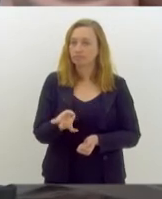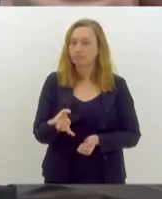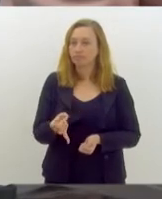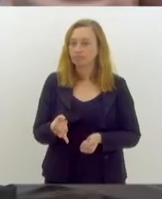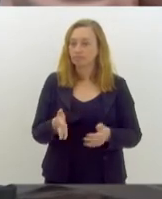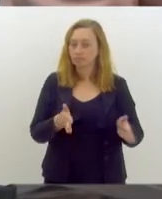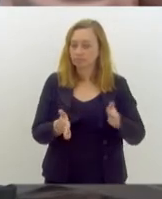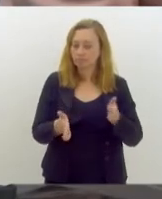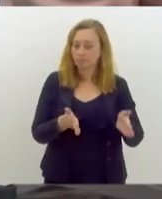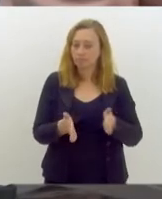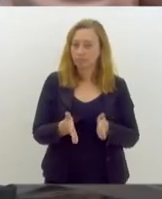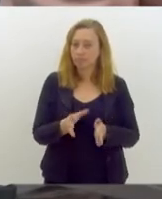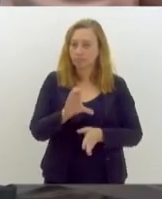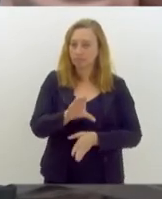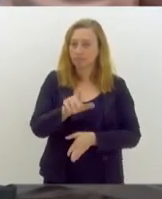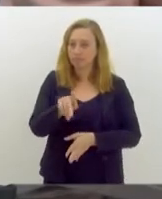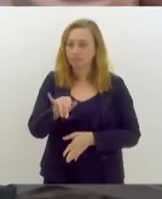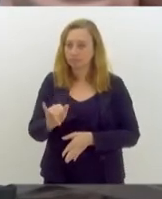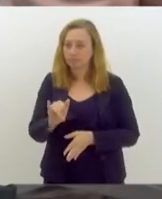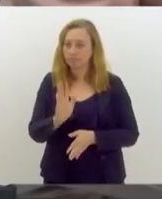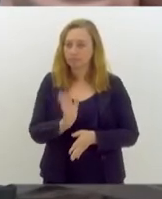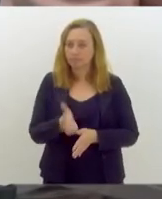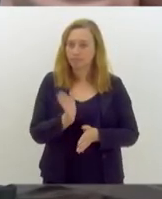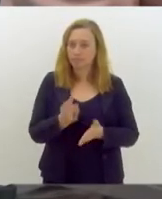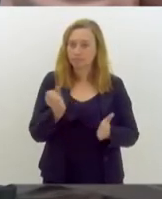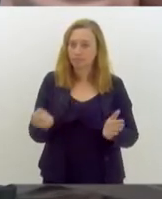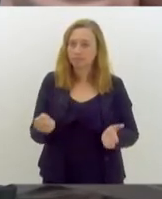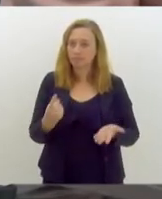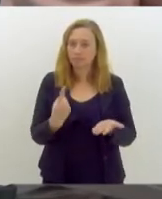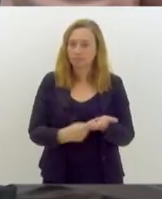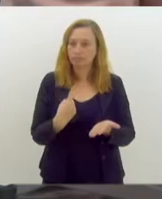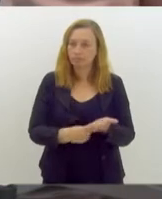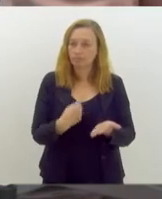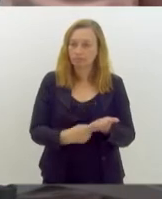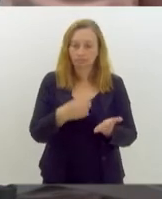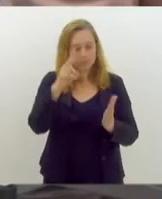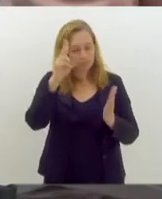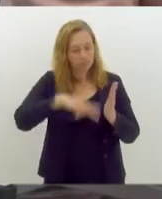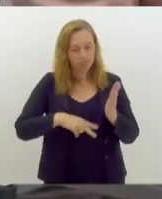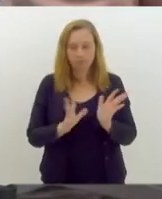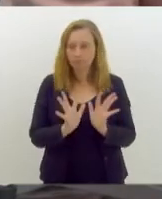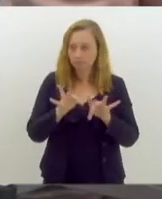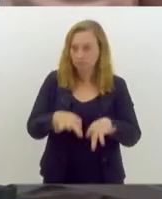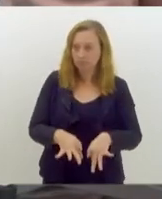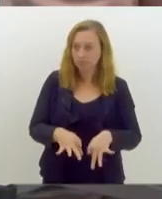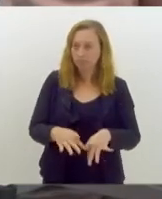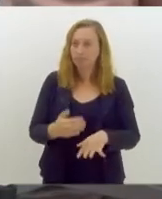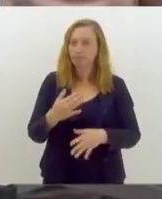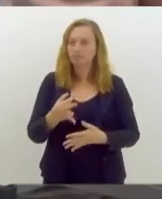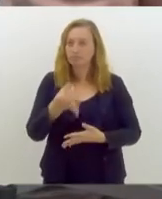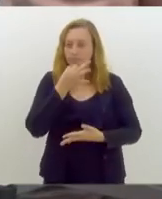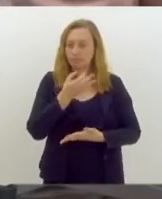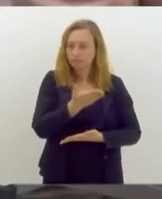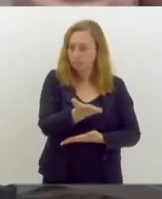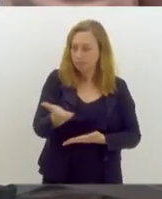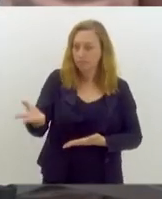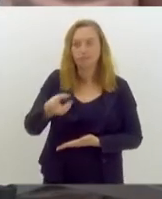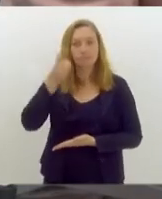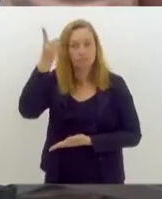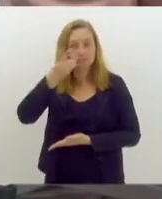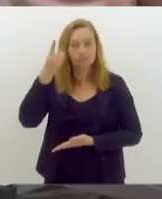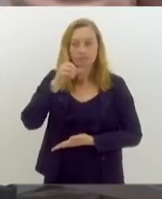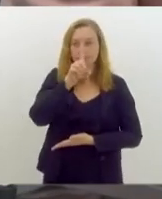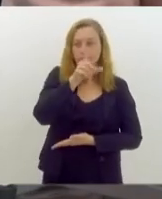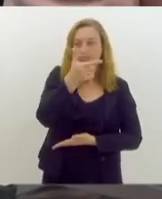e marcar a leitura final com as sugestão das senhoras e senhores deputados do dia